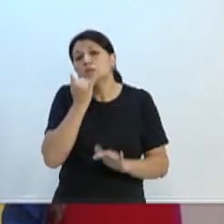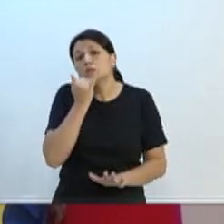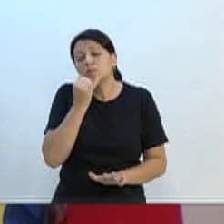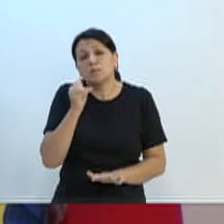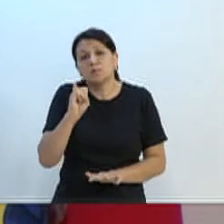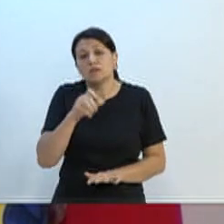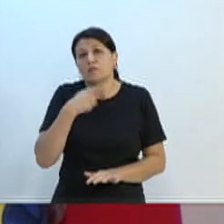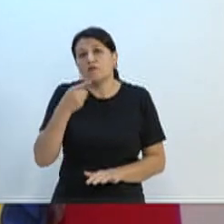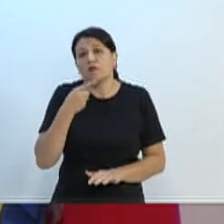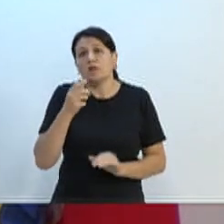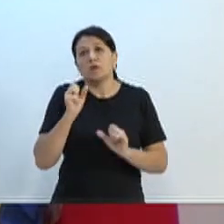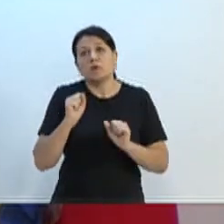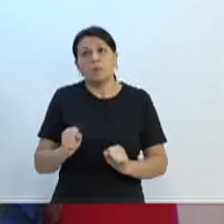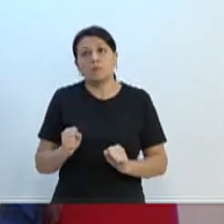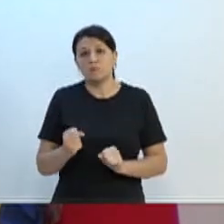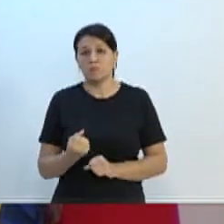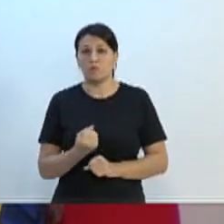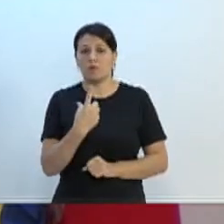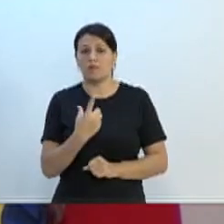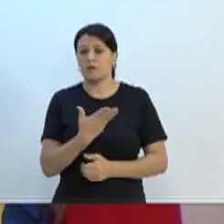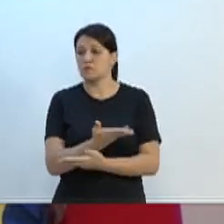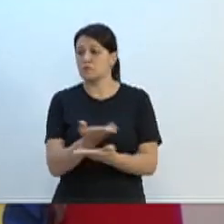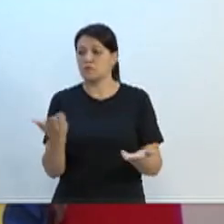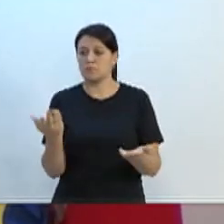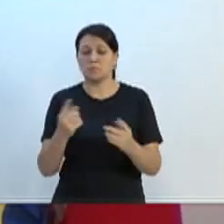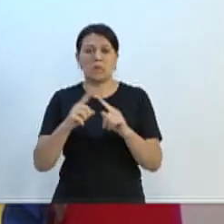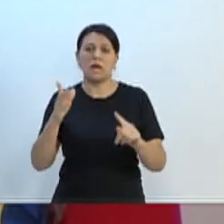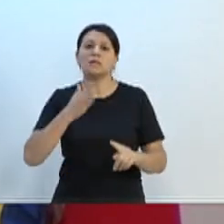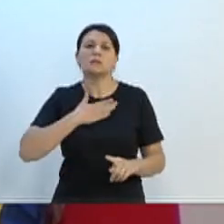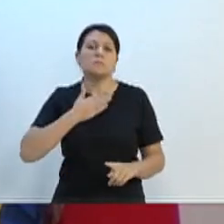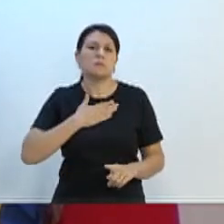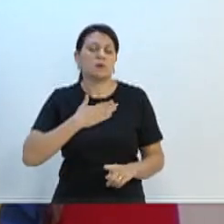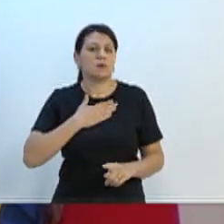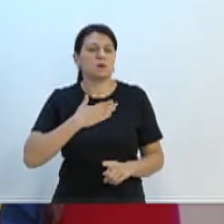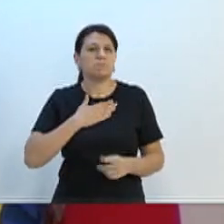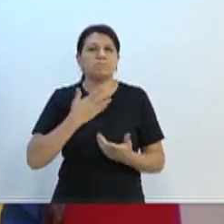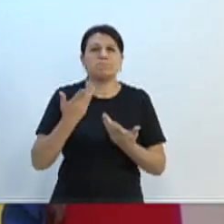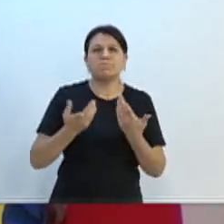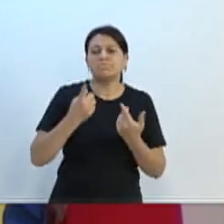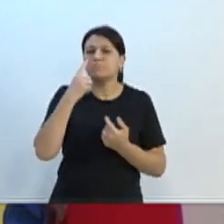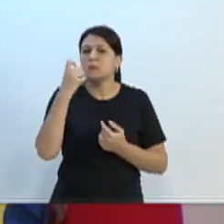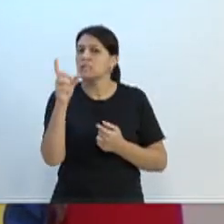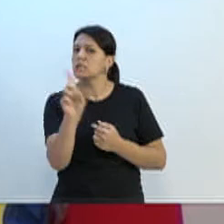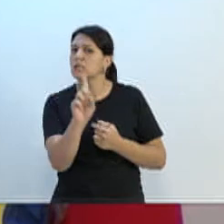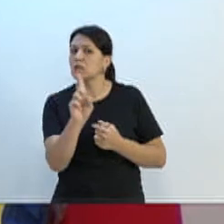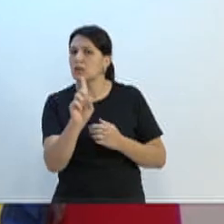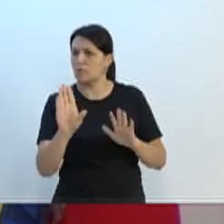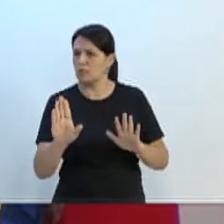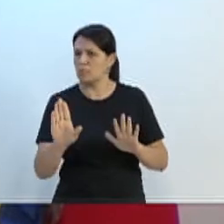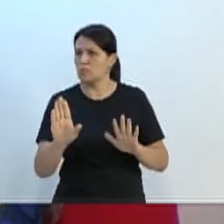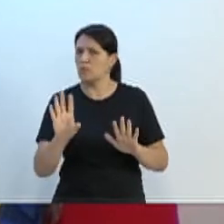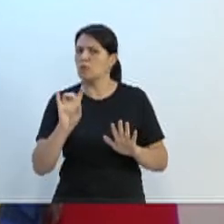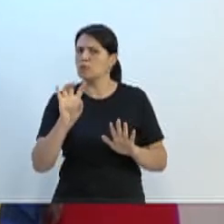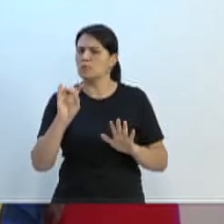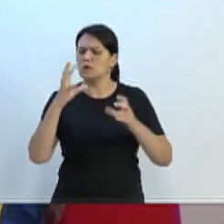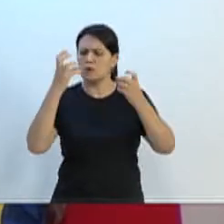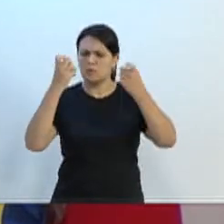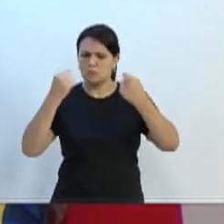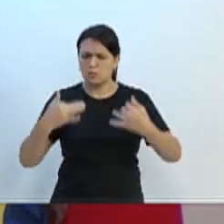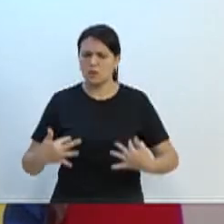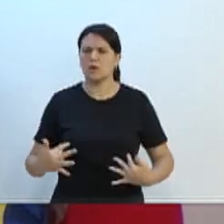alguma coisa que possa ter ofendido alguém, mas não foi o meu interesse. Eu só queria deixar bem claro, para dividir a